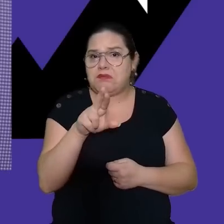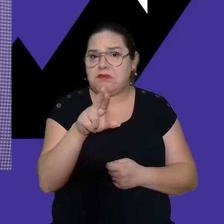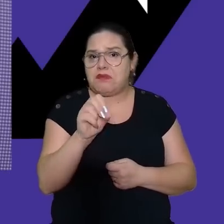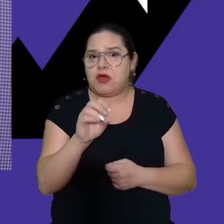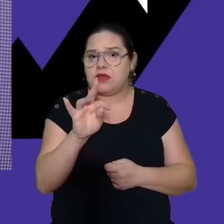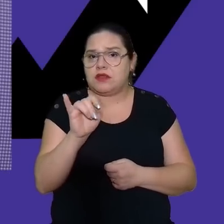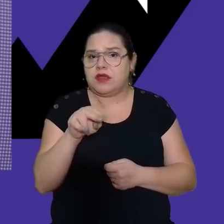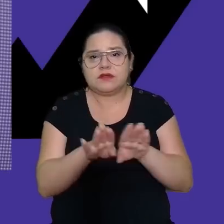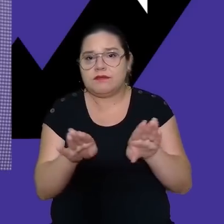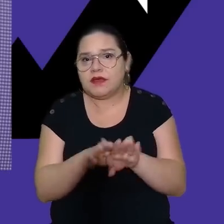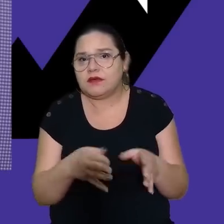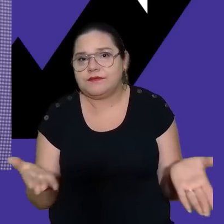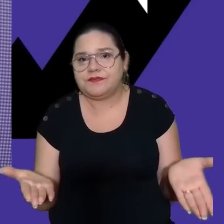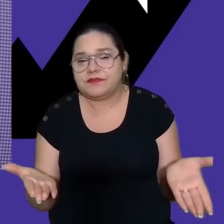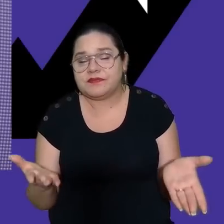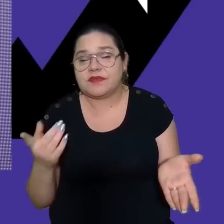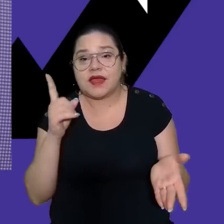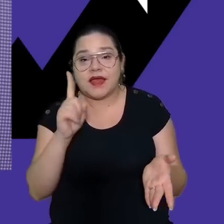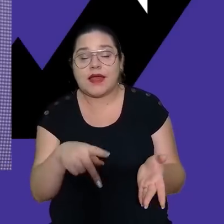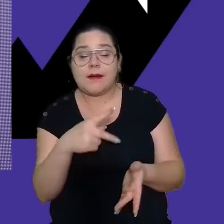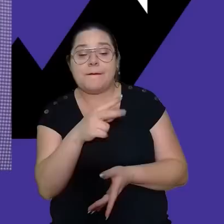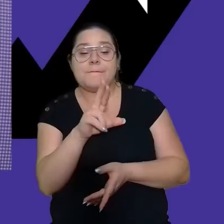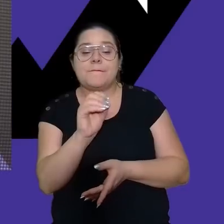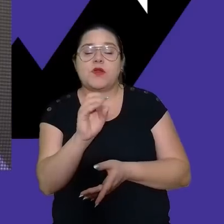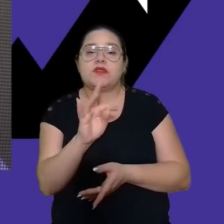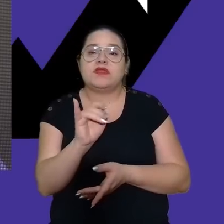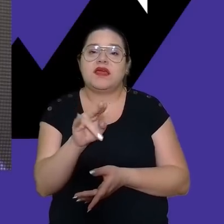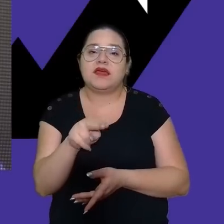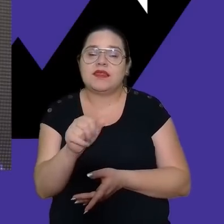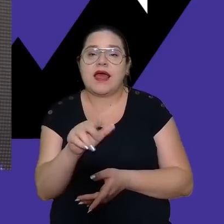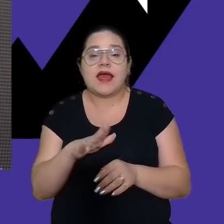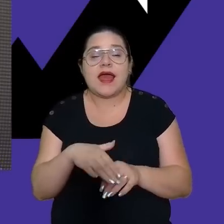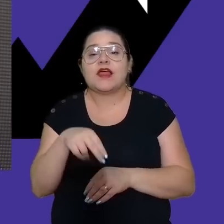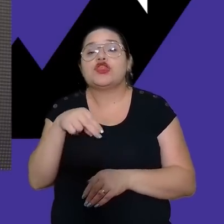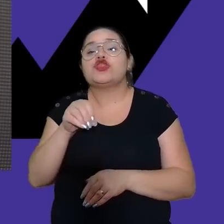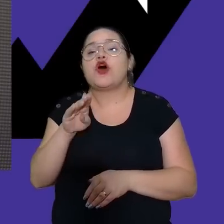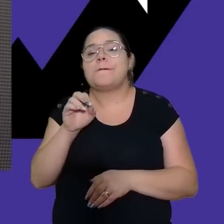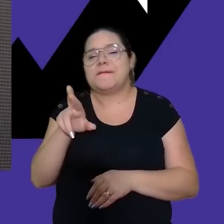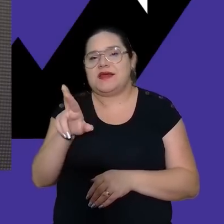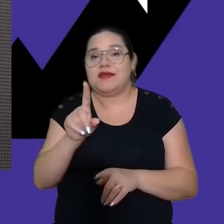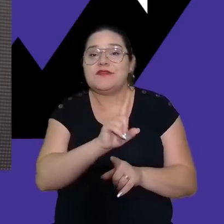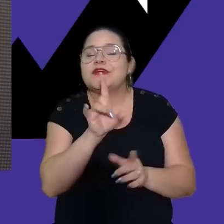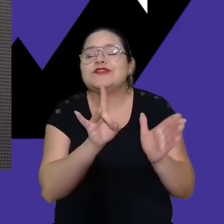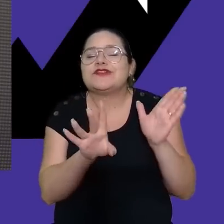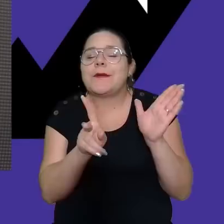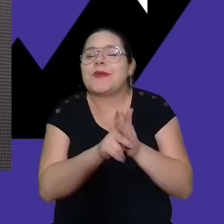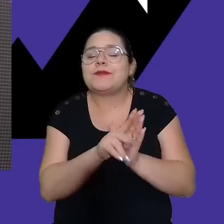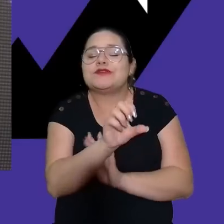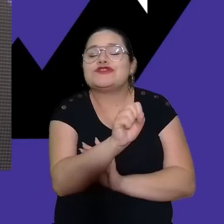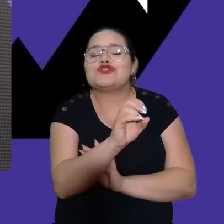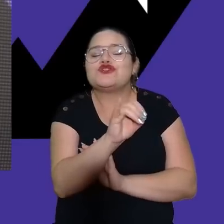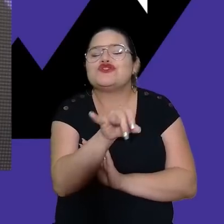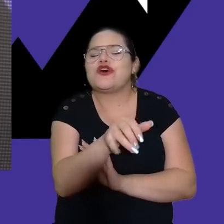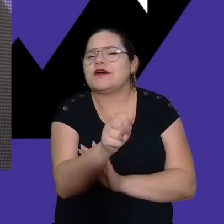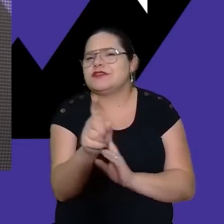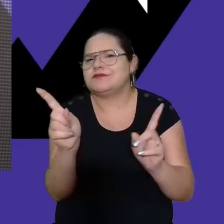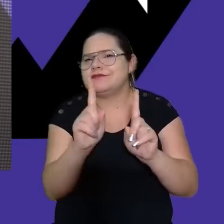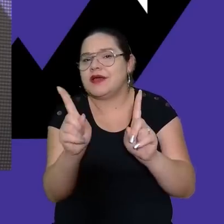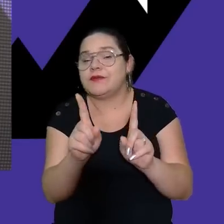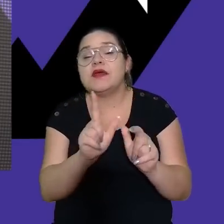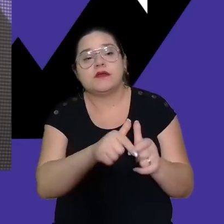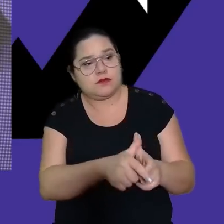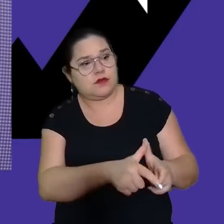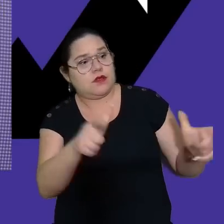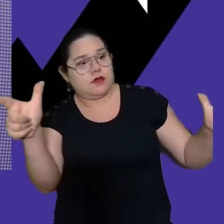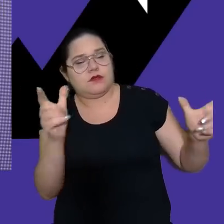mais nobre no mundo, né? E a proteína não é somente a soja, né? O Brasil consegue ser gigante em soja e milho,